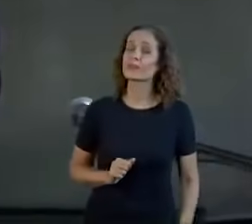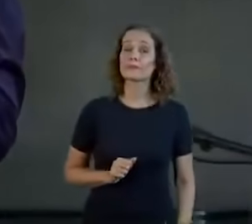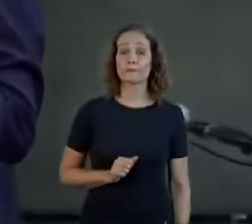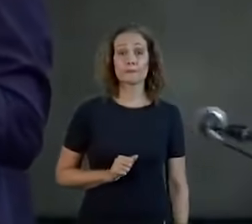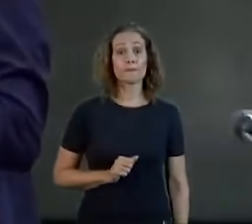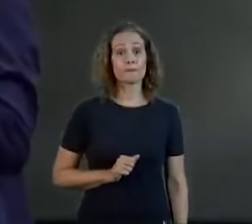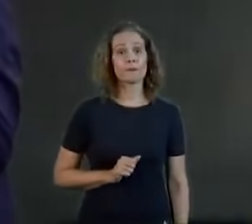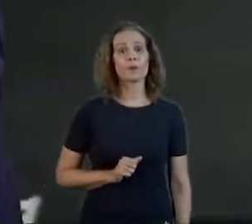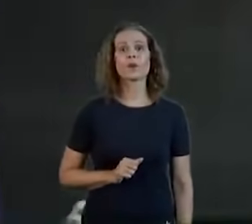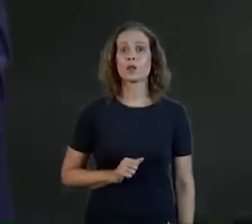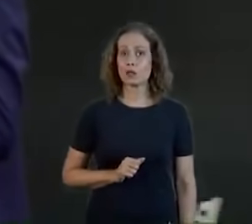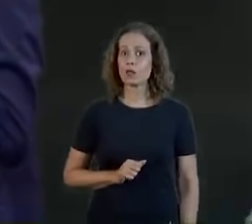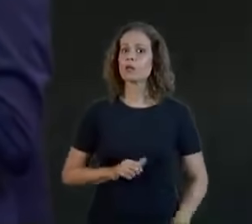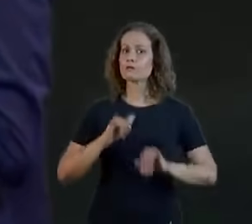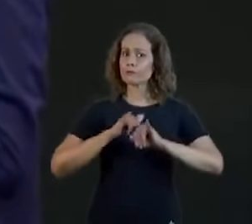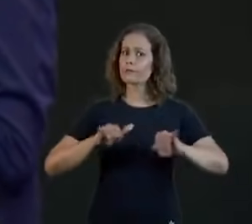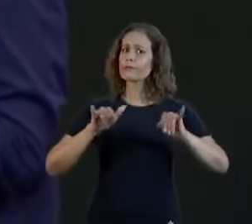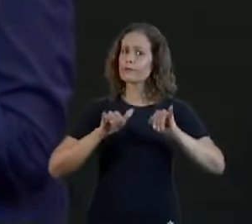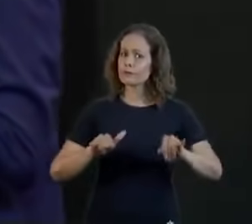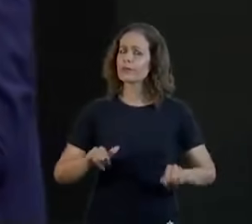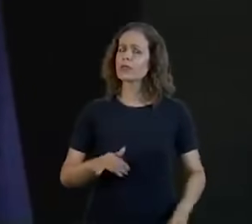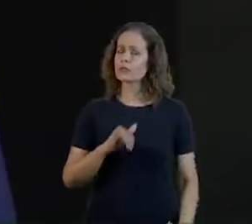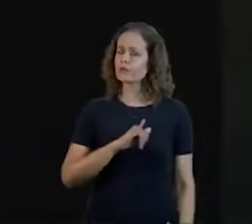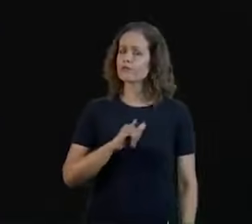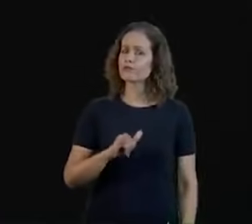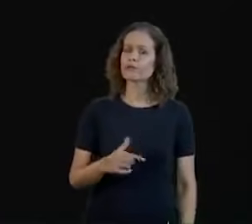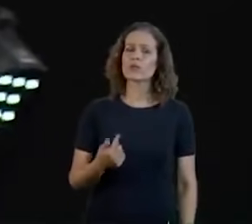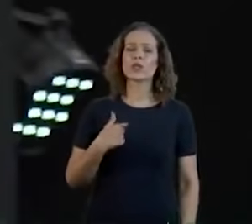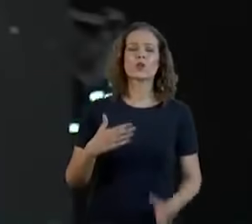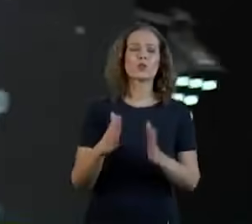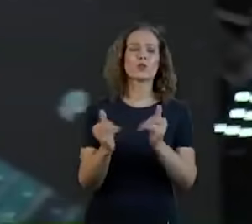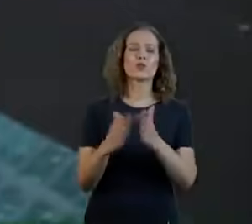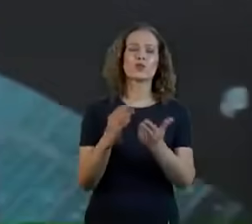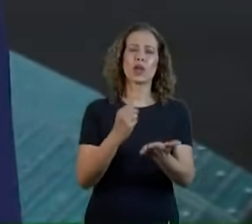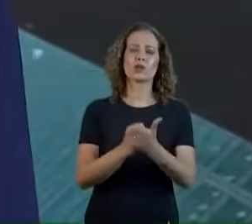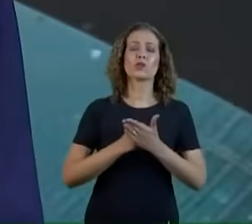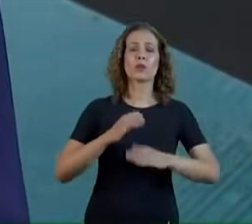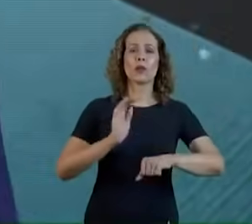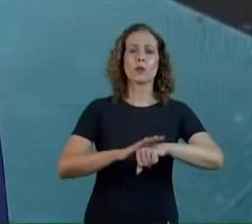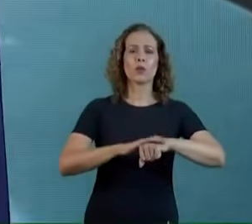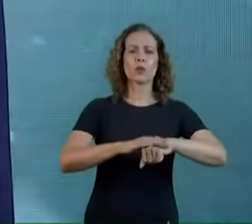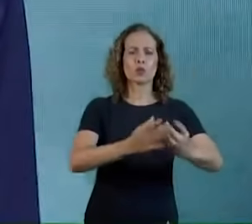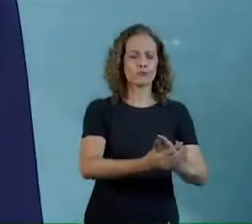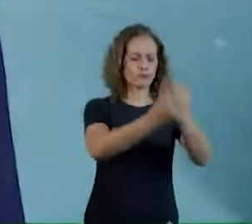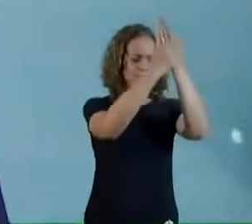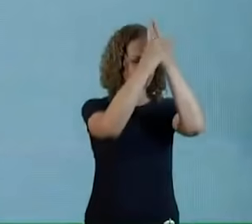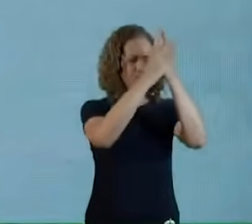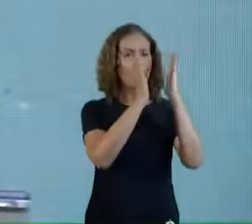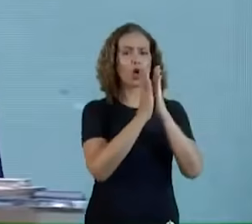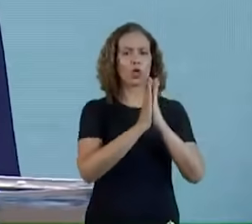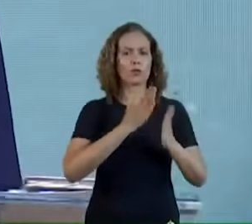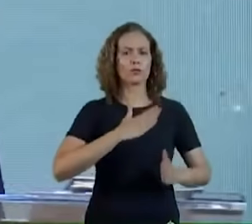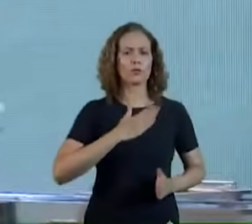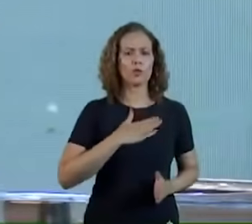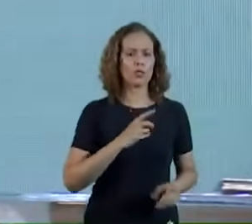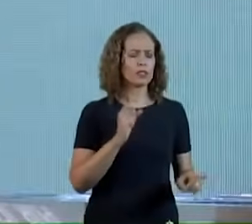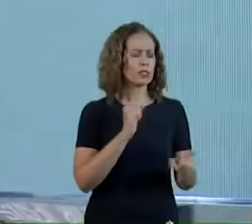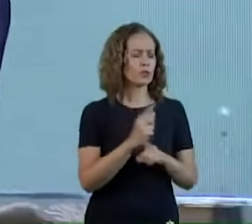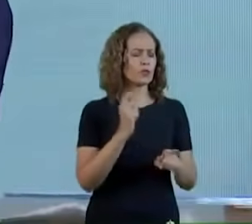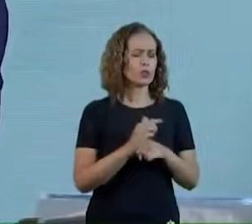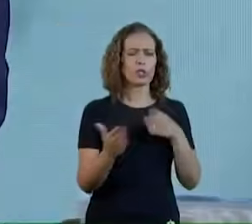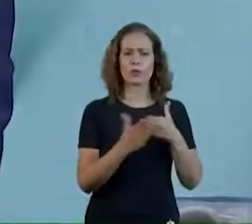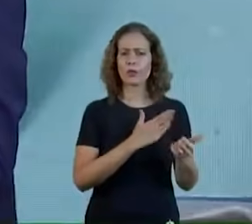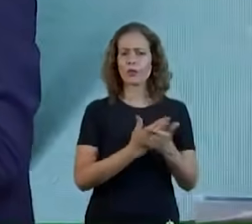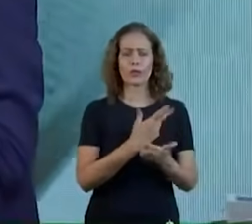E eu confesso que eu pedi ajuda. Eu confesso que eu pegava a mão dos outros e falava: põe na minha cabeça aqui, me ajuda, olha por mim. Expulsa alguma coisa, qualquer